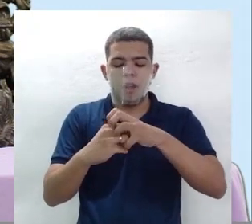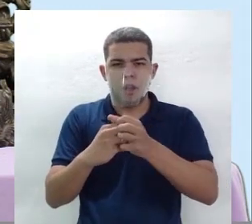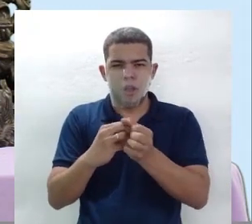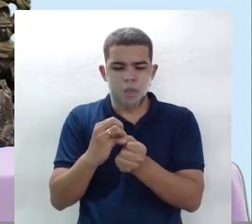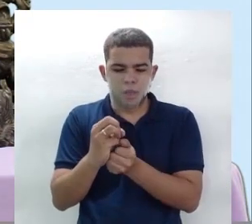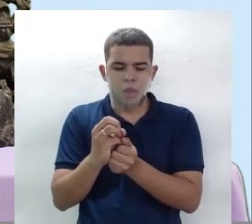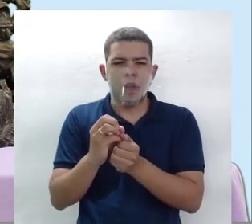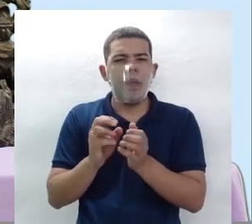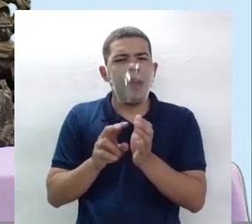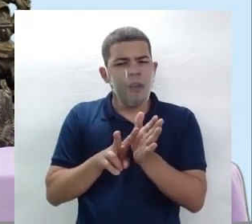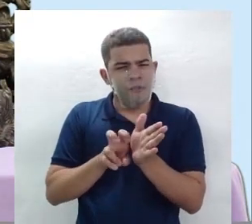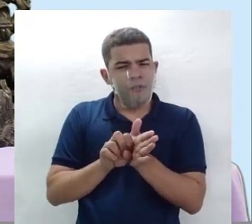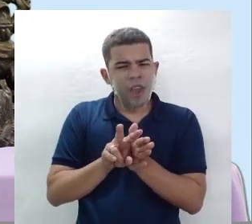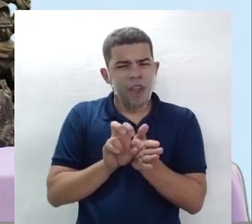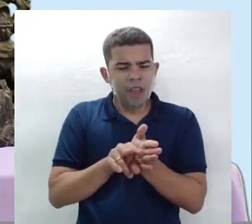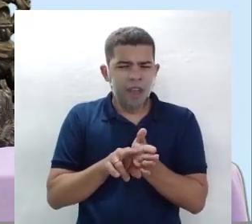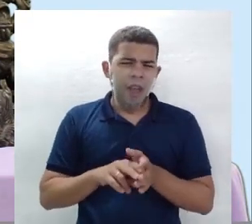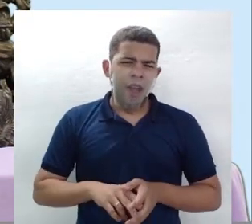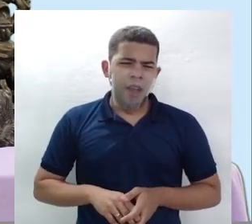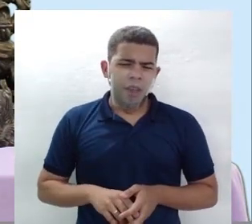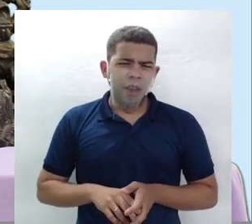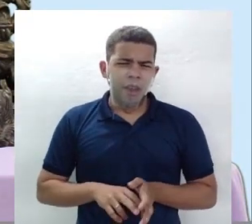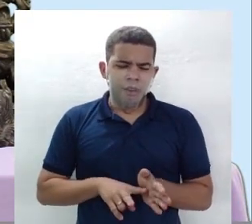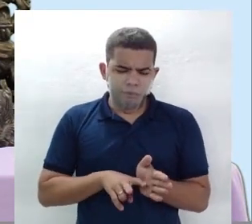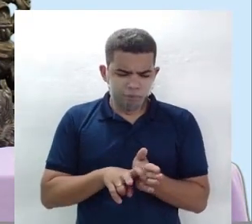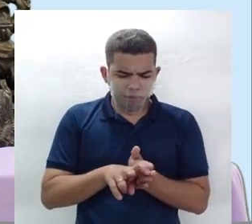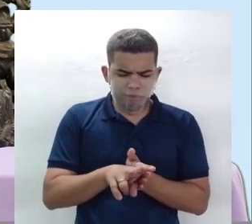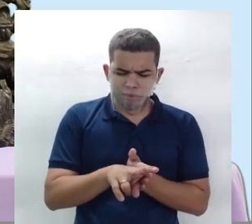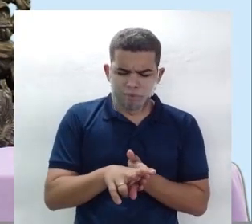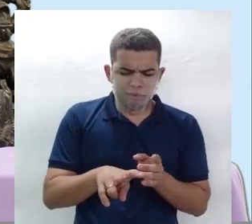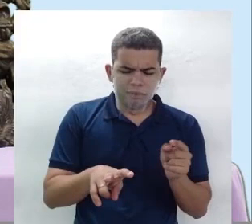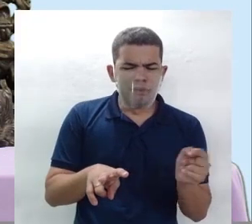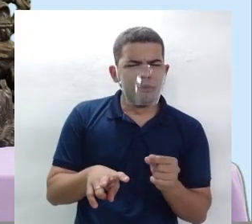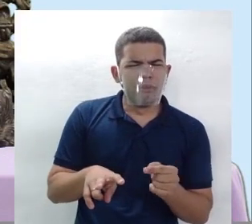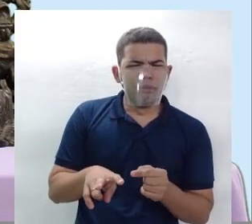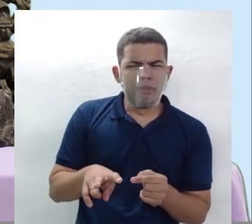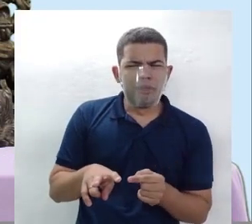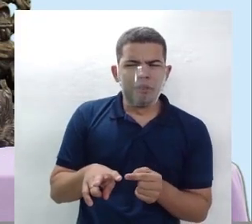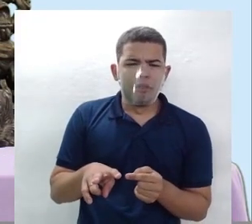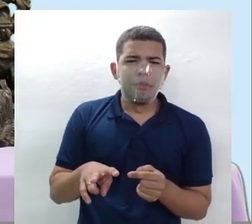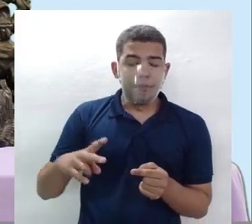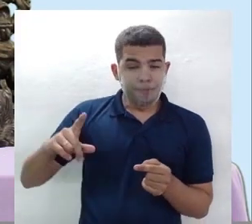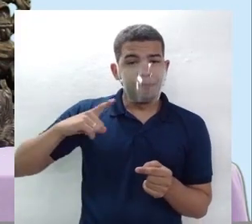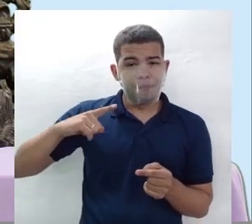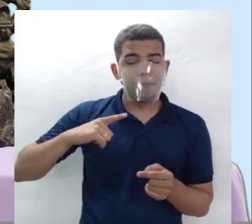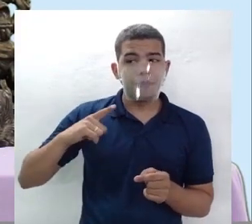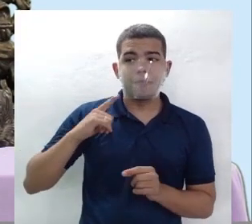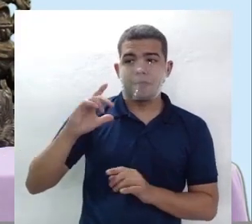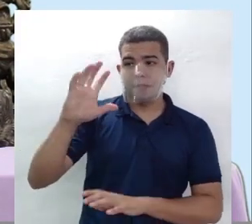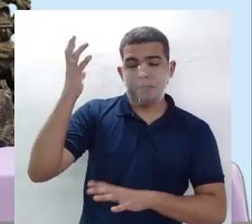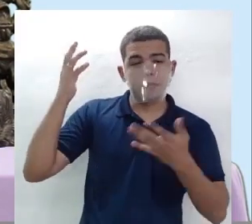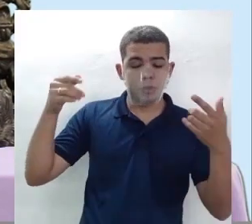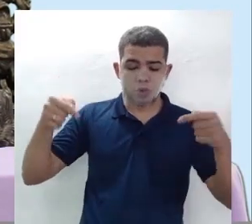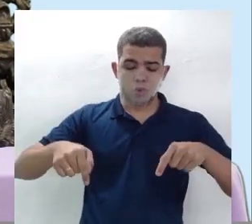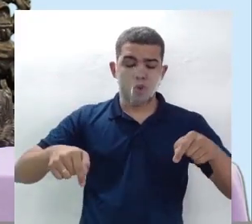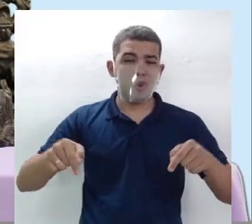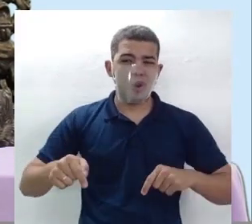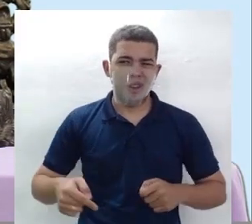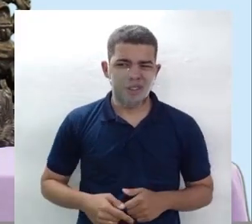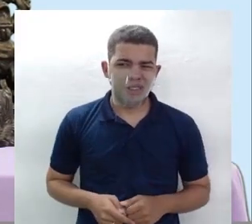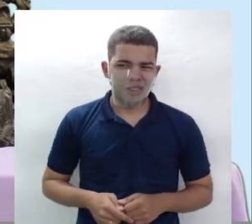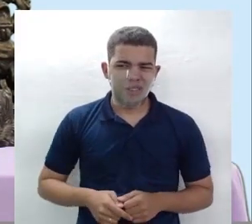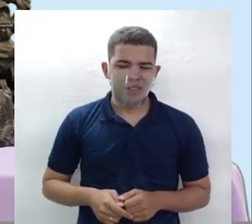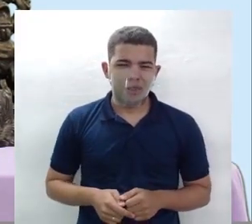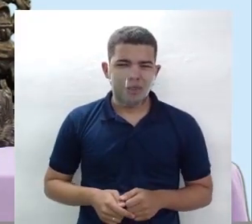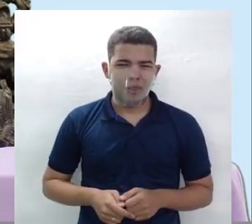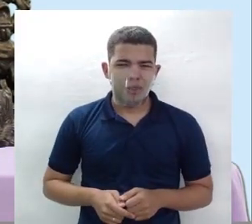do vírus. E se eu for falar do vírus, eu tenho que falar do que está acontecendo atualmente, que é